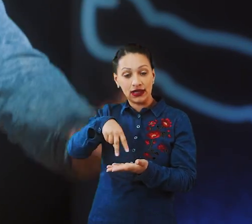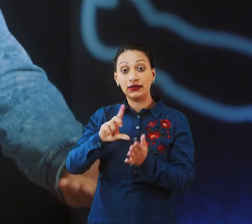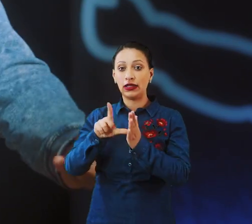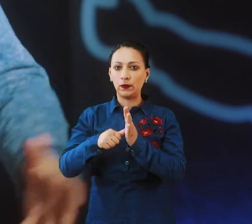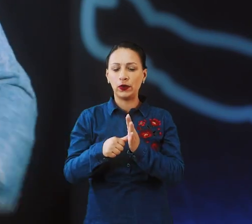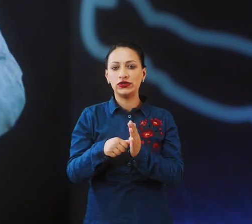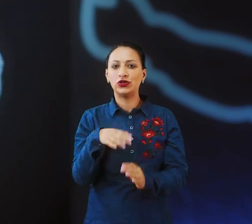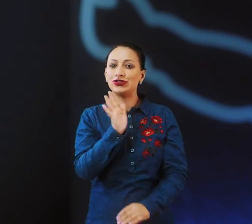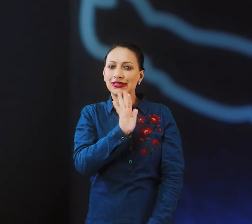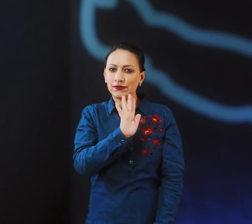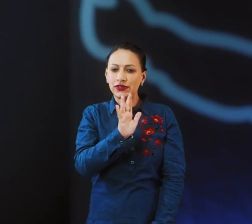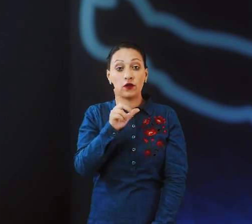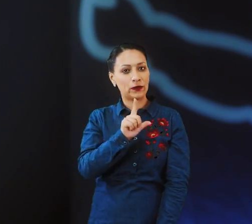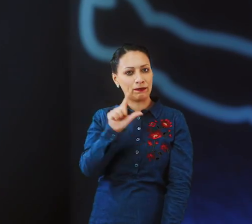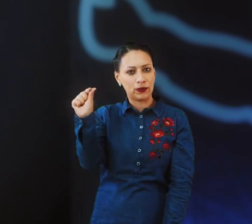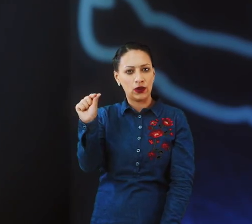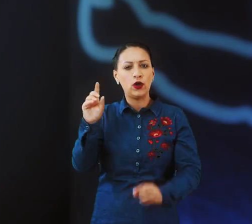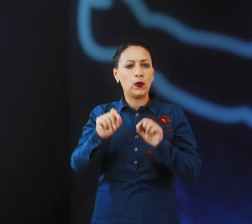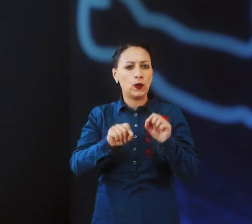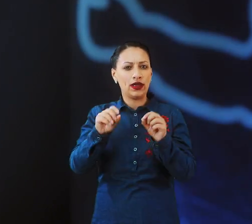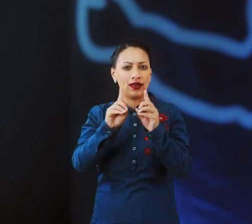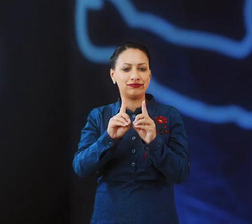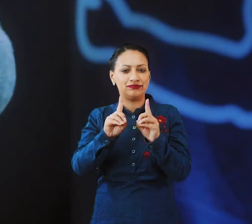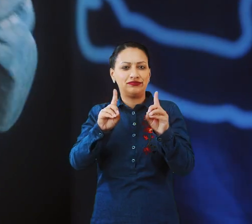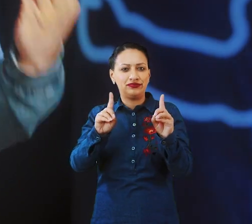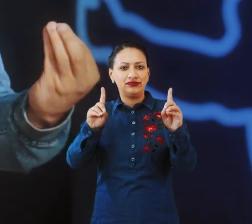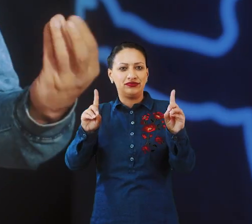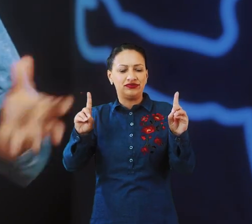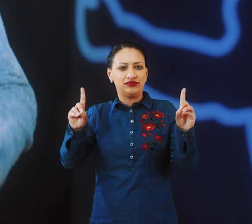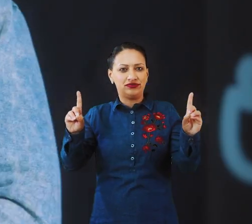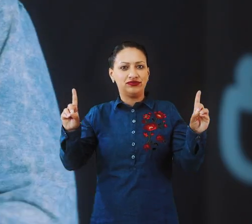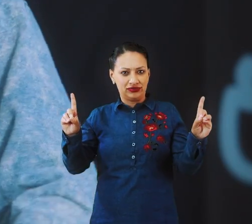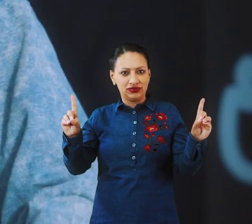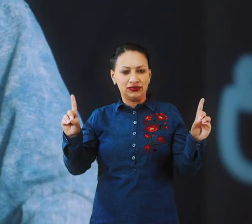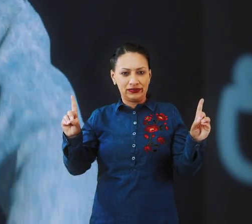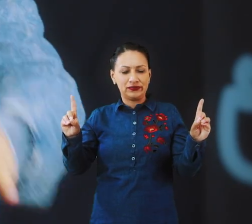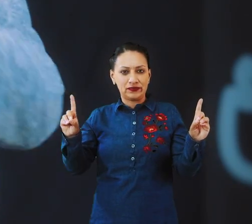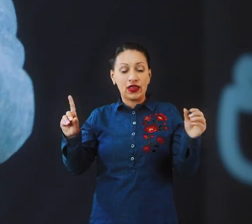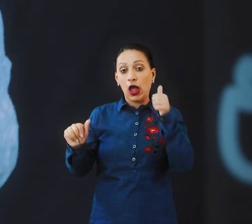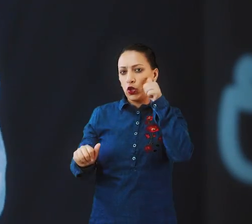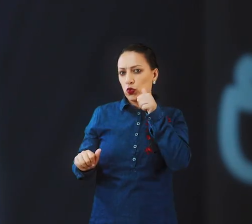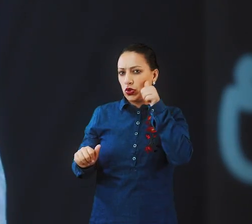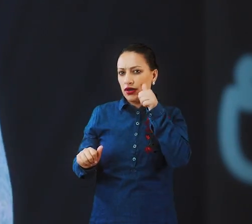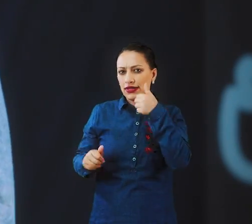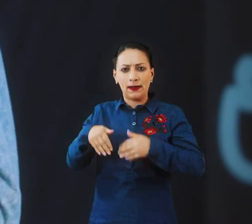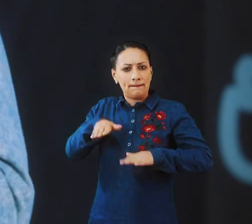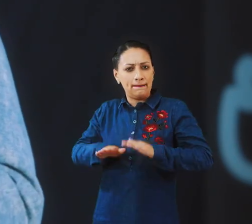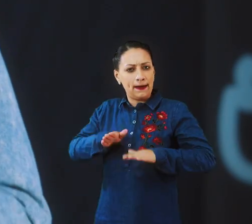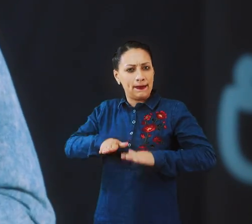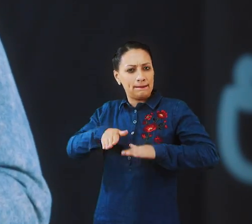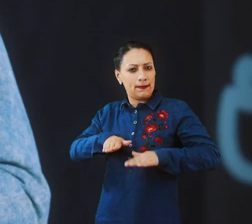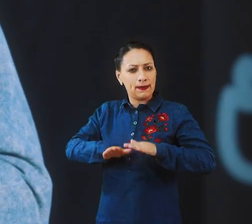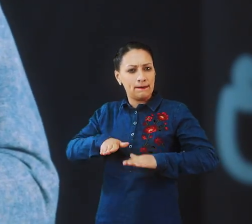vamos embora, onde o afastamento das fileiras dos peões, das prendas, as prendas sarandeiam no seu lugar e